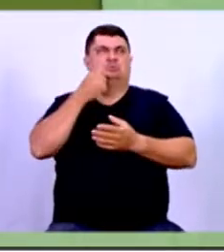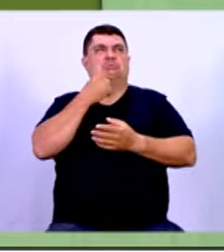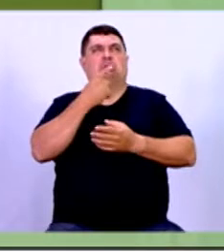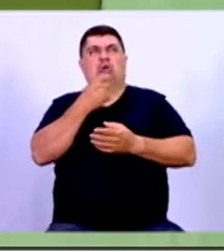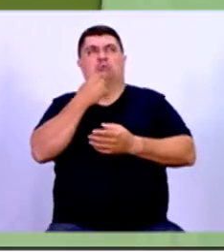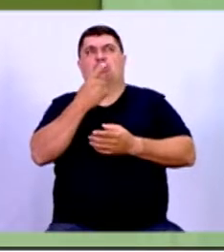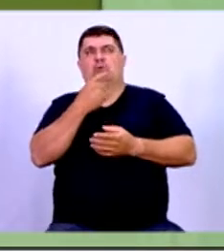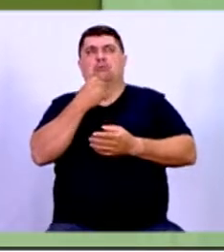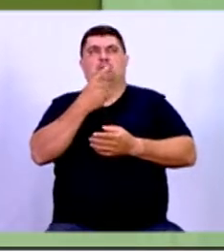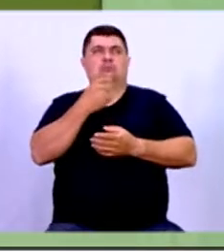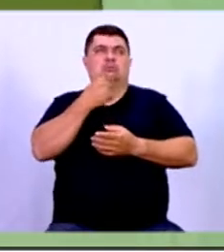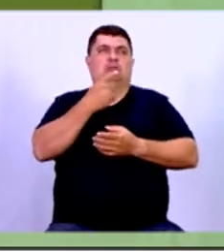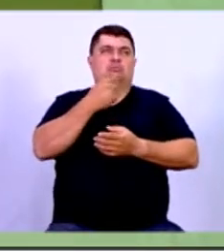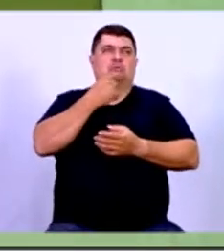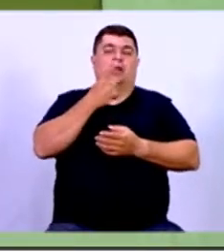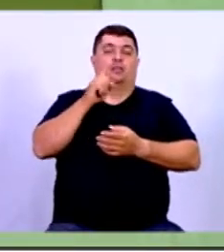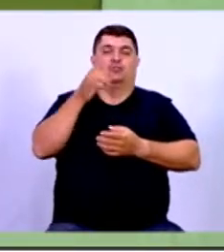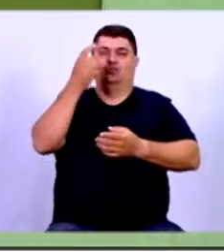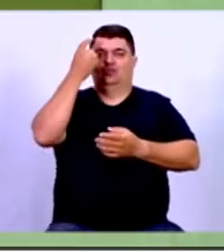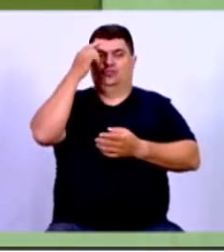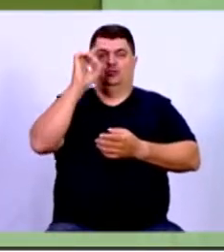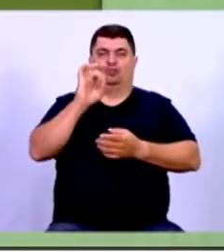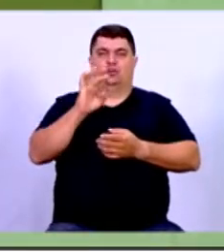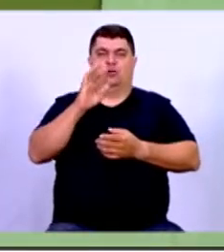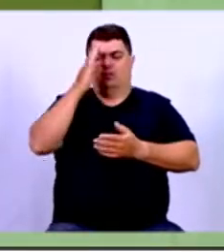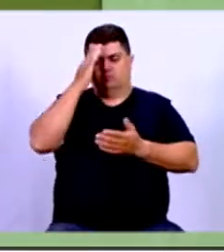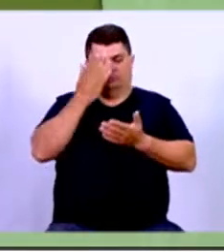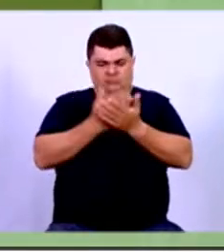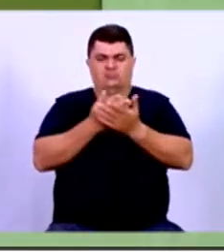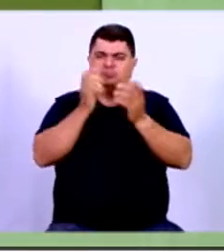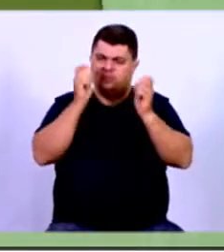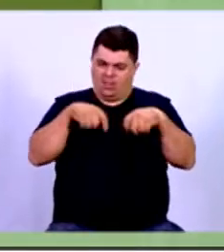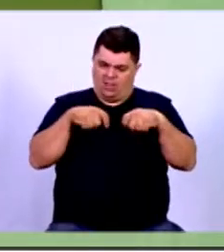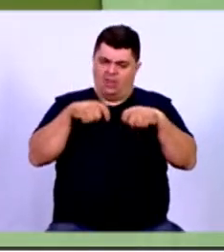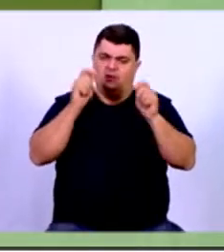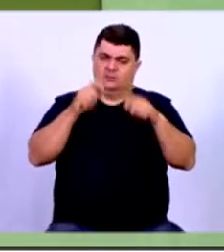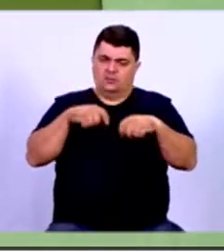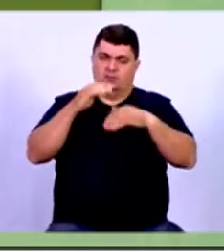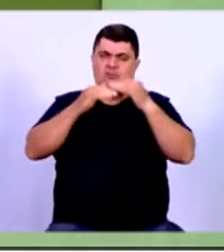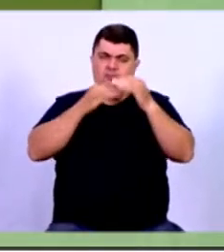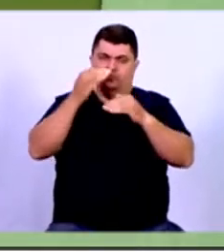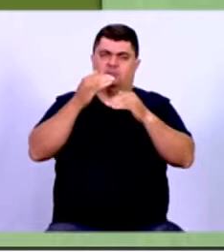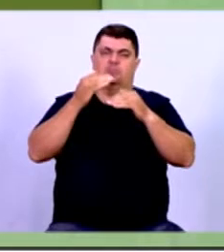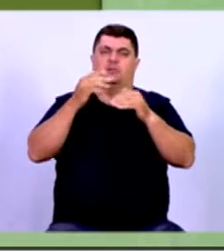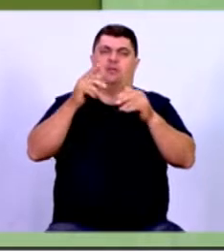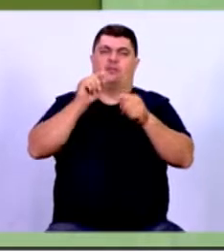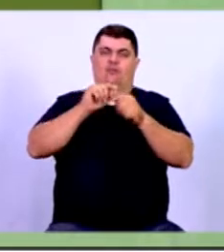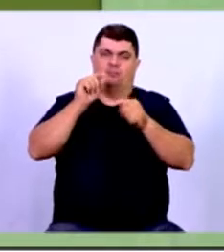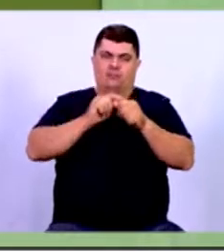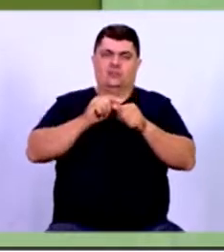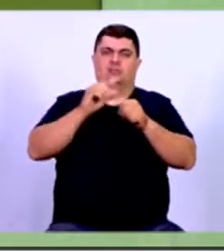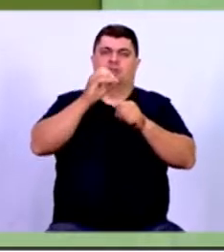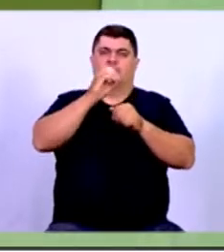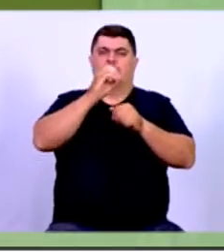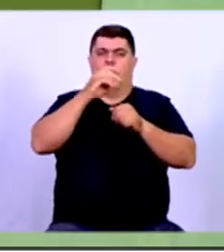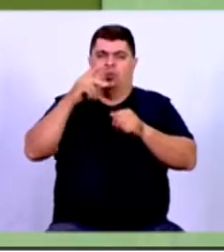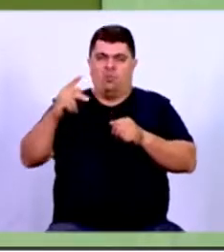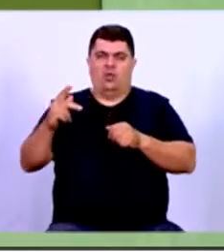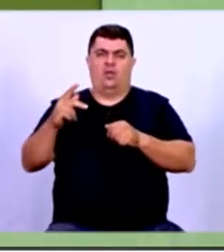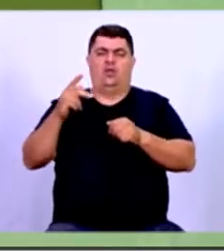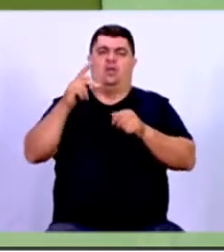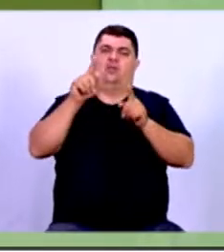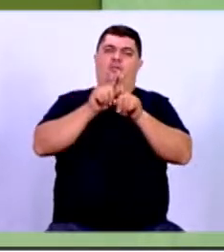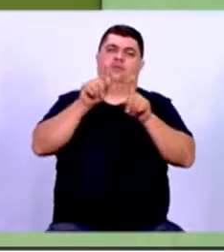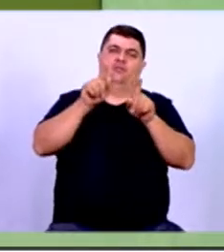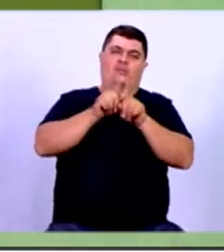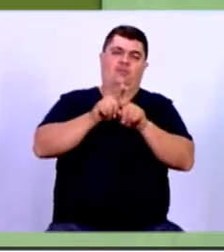mesmos criamos algumas limitações. Então, acredite que é possível realizar o projeto de pesquisa da disciplina de OPP, acredite que é possível